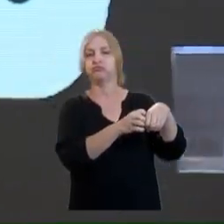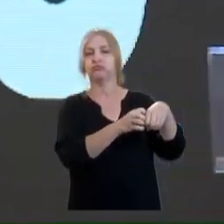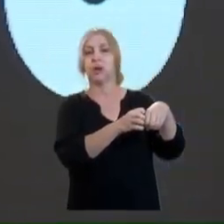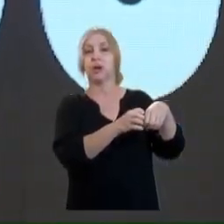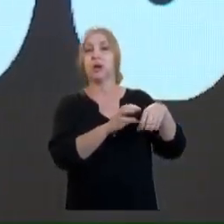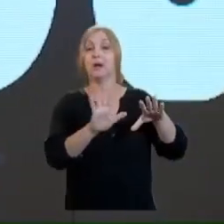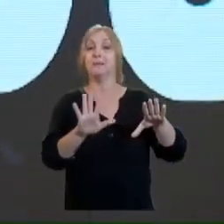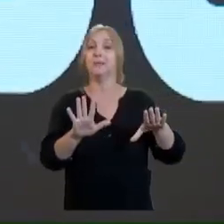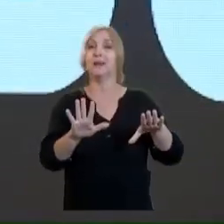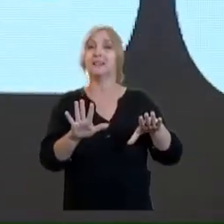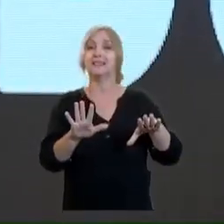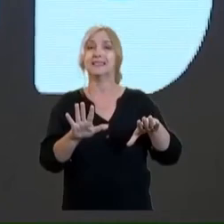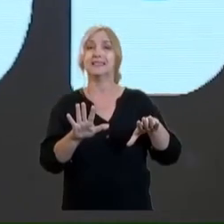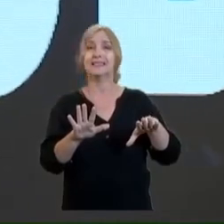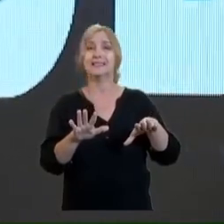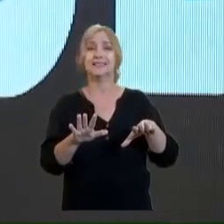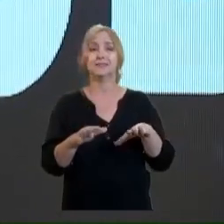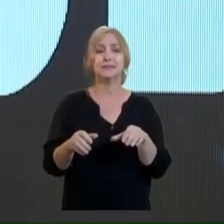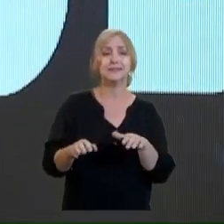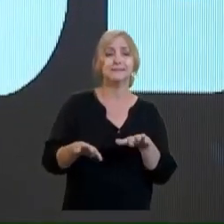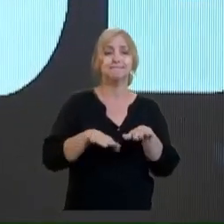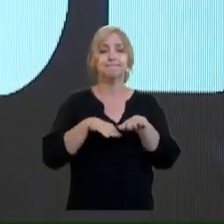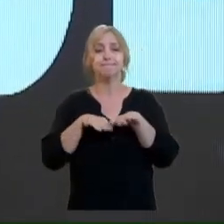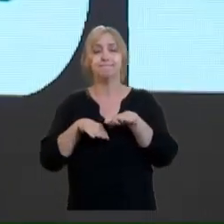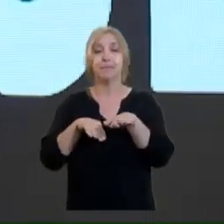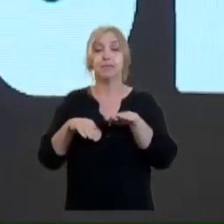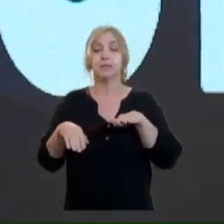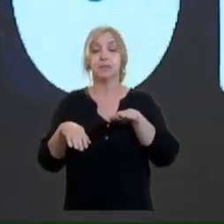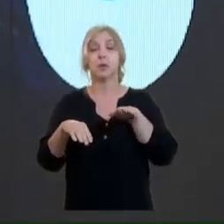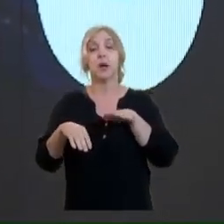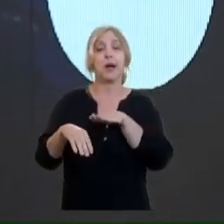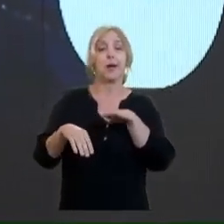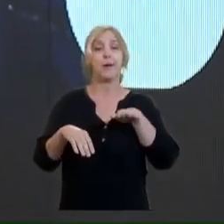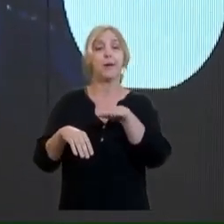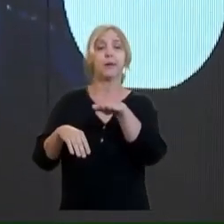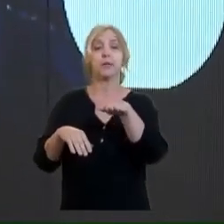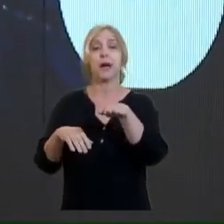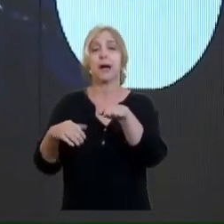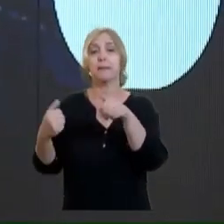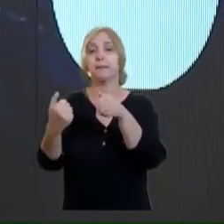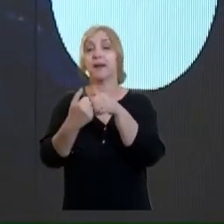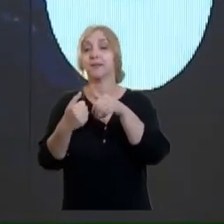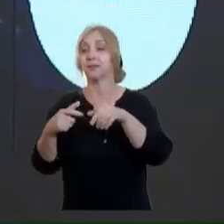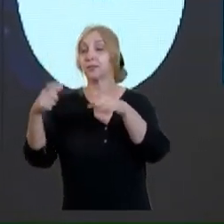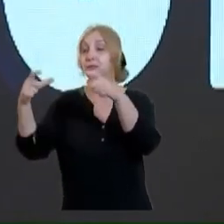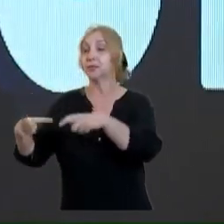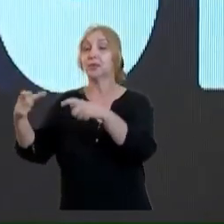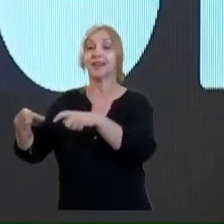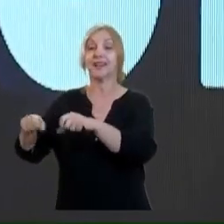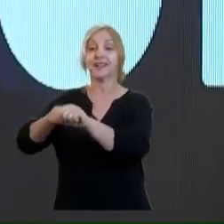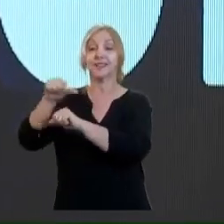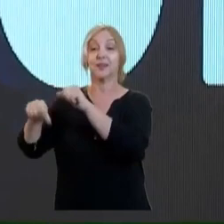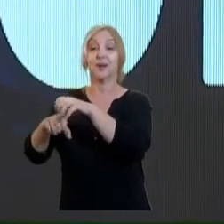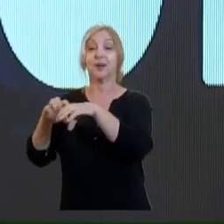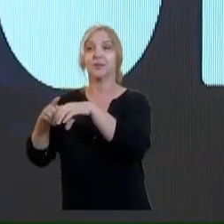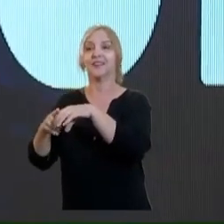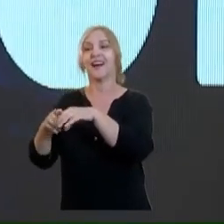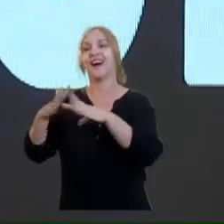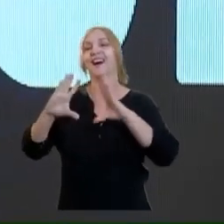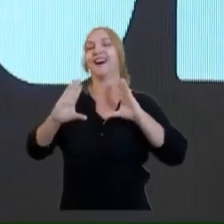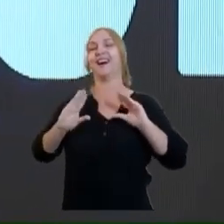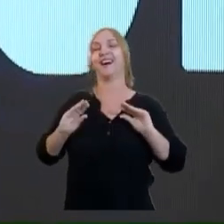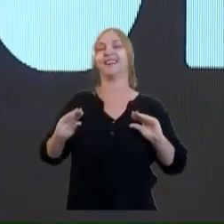está, parou bem juntinho, que o pneu furou juntinho numa borracharia. É bem suave.